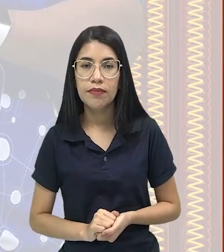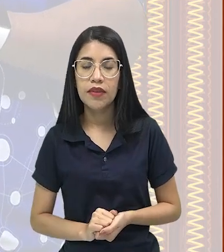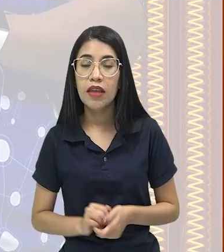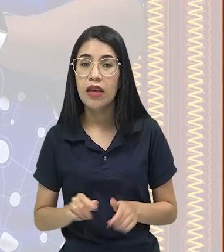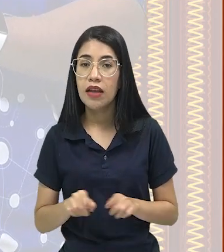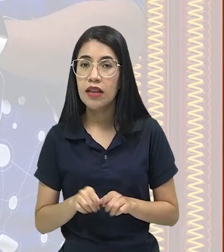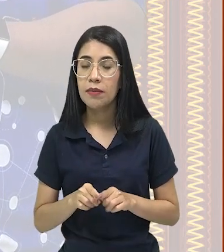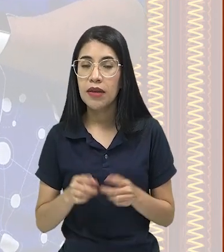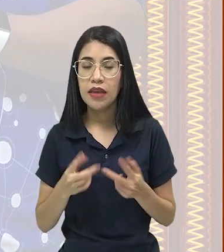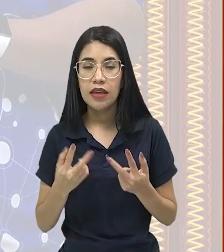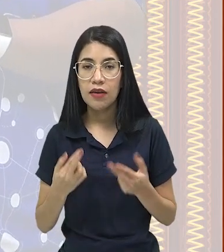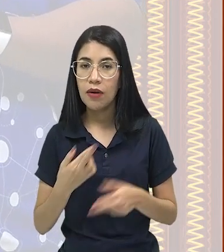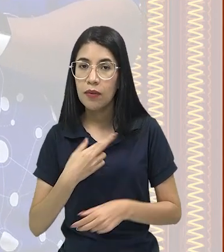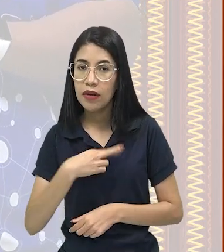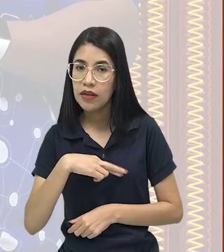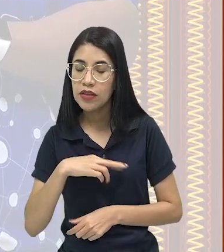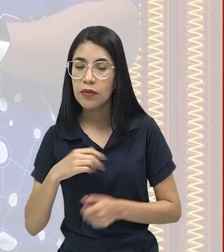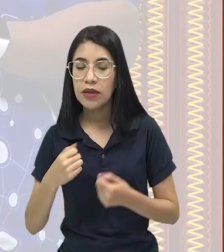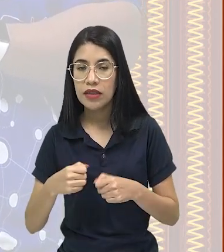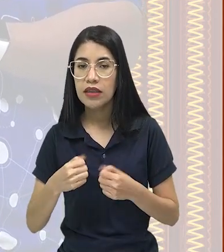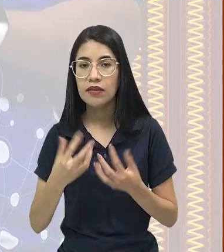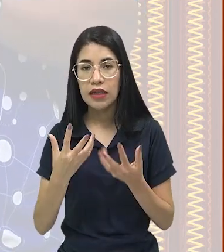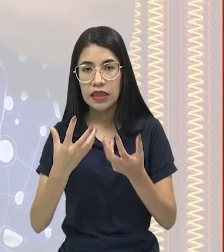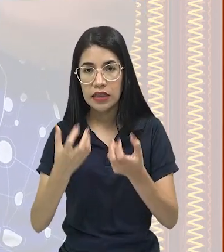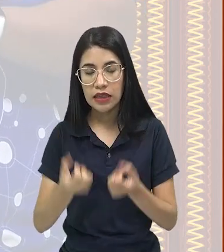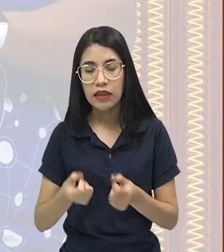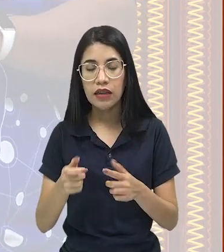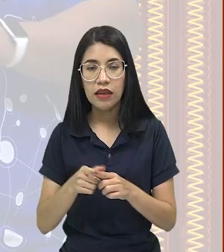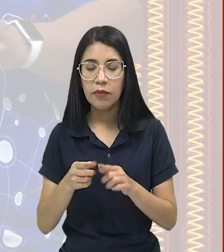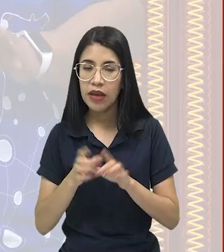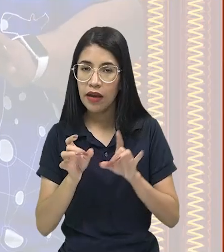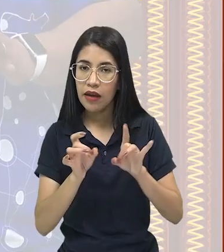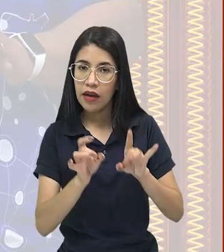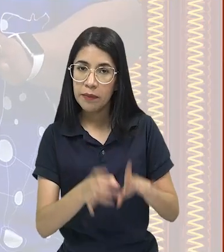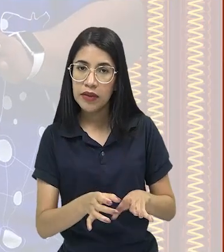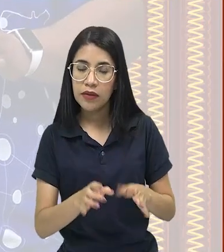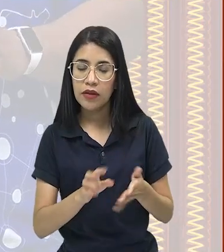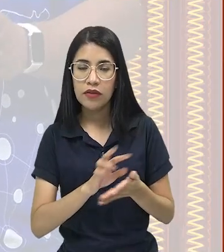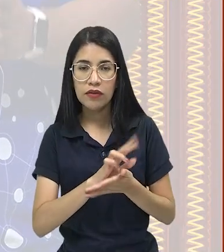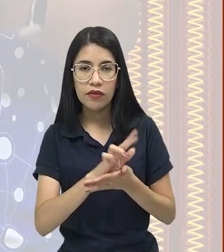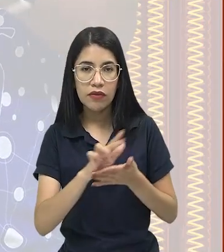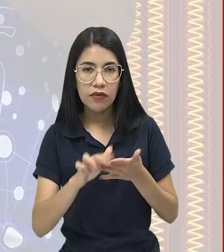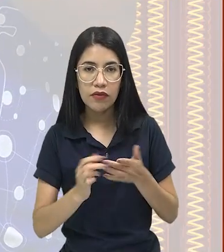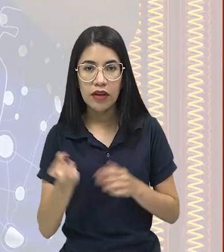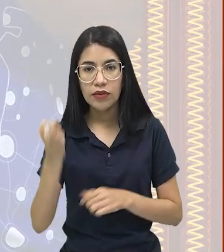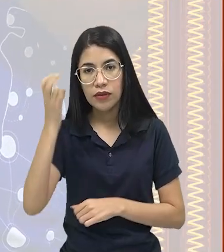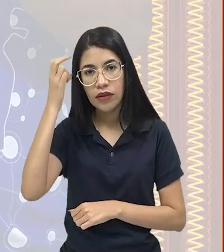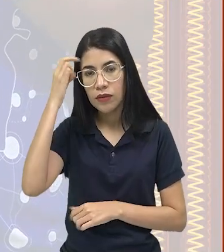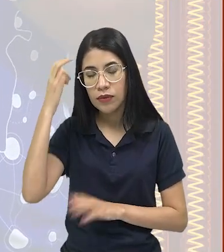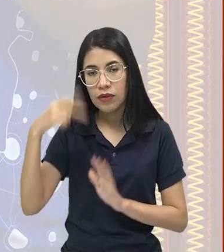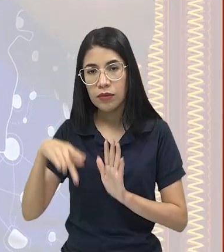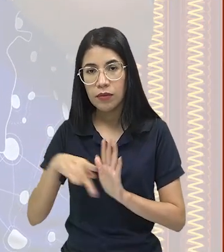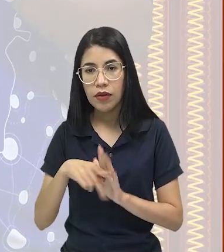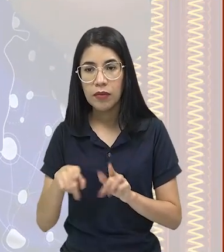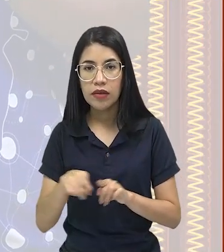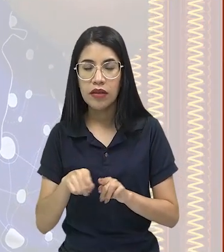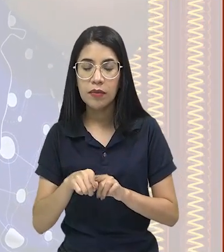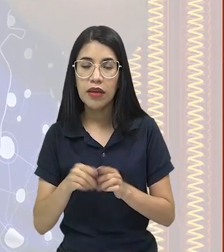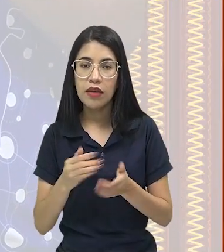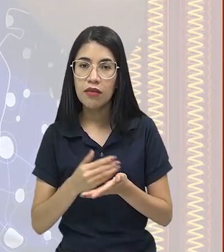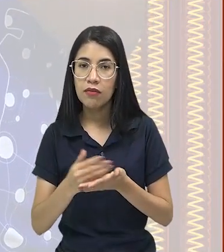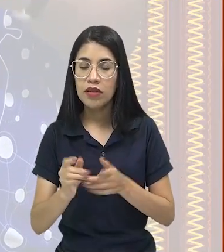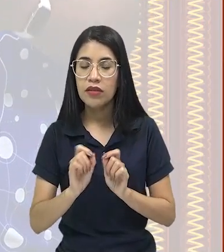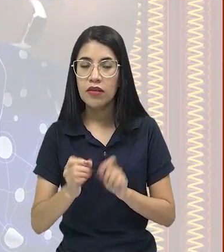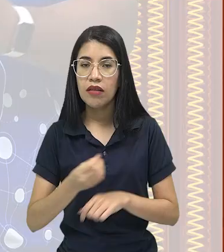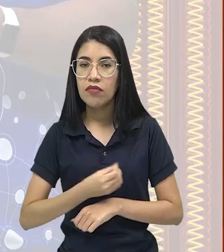Até a mesma religião agora ele tinha que ter em comum, abandonando tudo que era seu e dar espaço para simplesmente